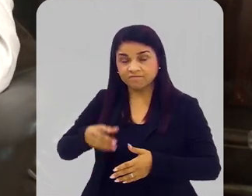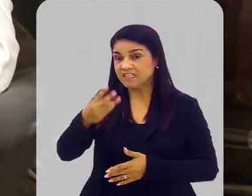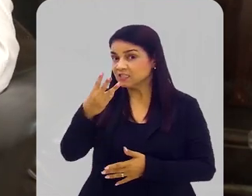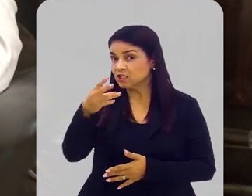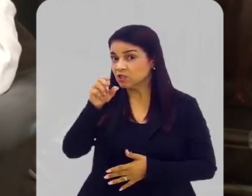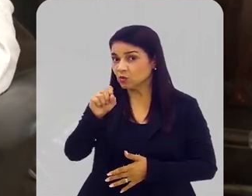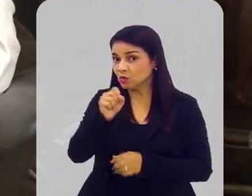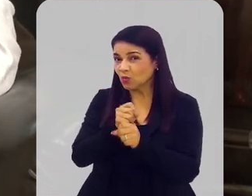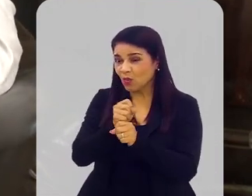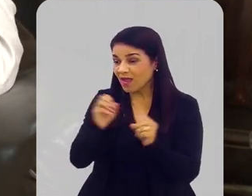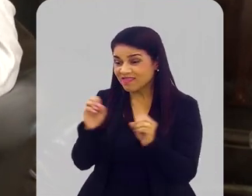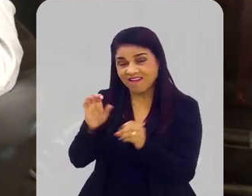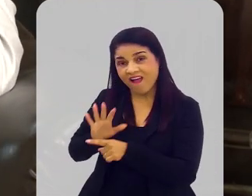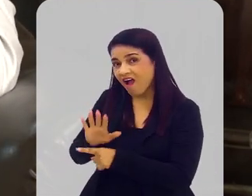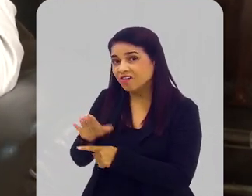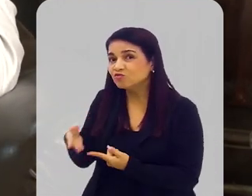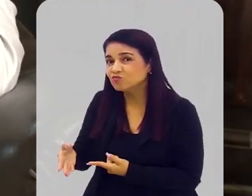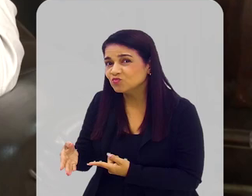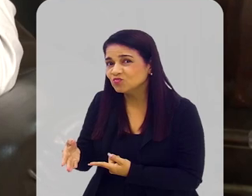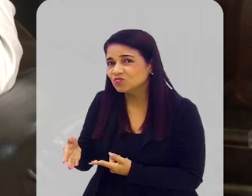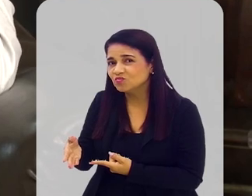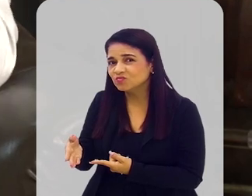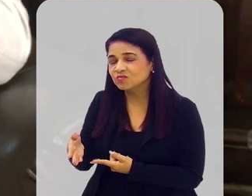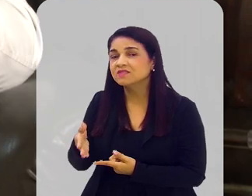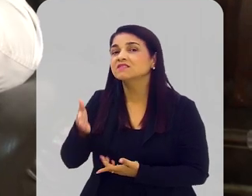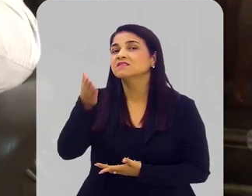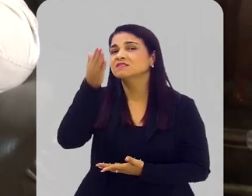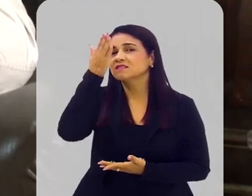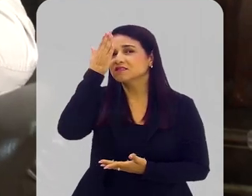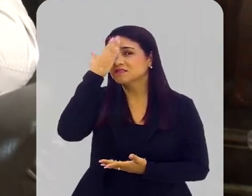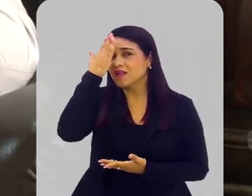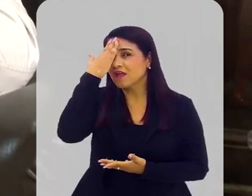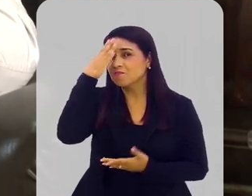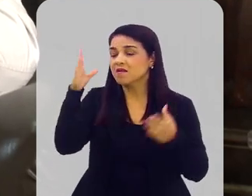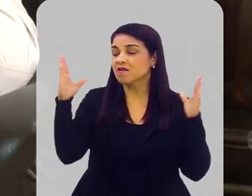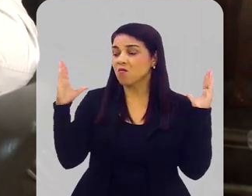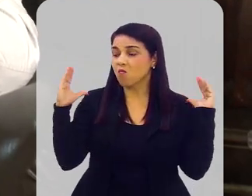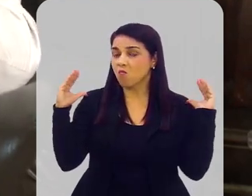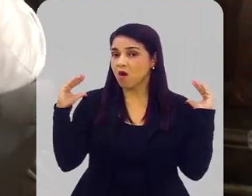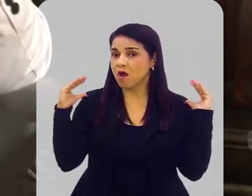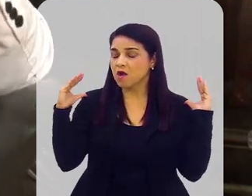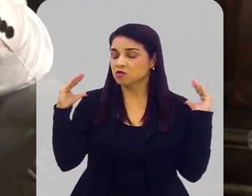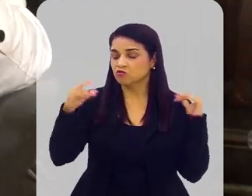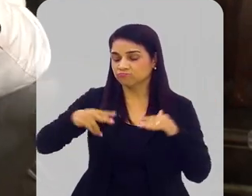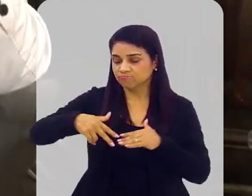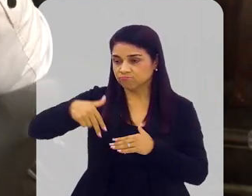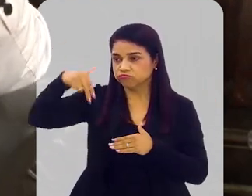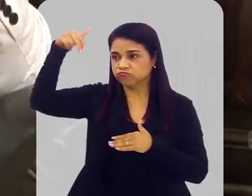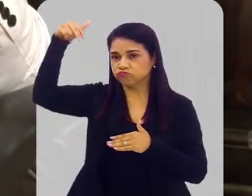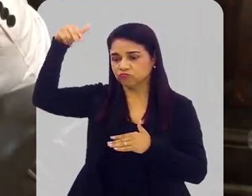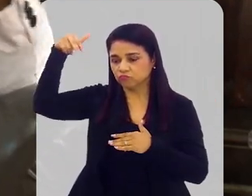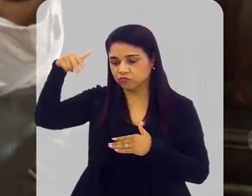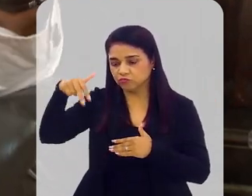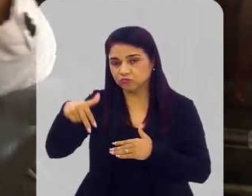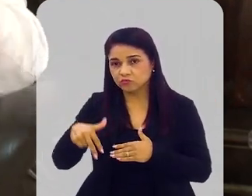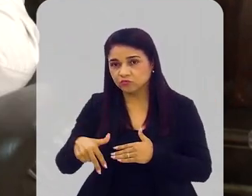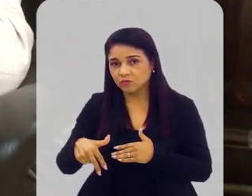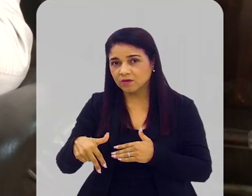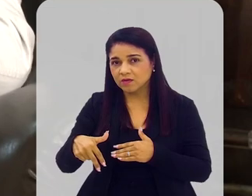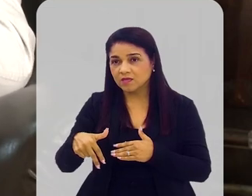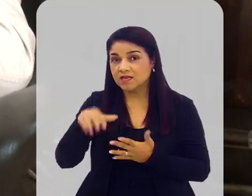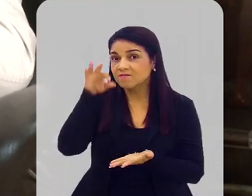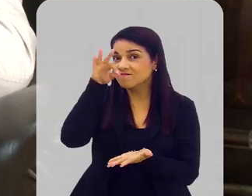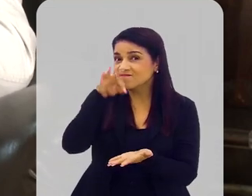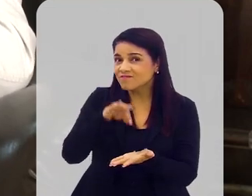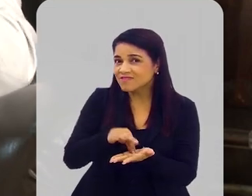ninguém foi ajudar aquele cara. Ainda que se saiba que o anjo descer e subia, de fato, não